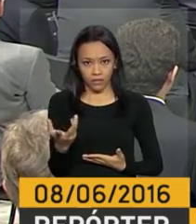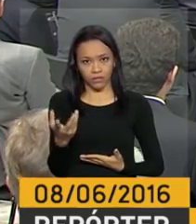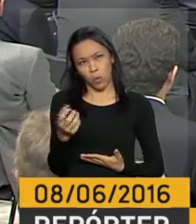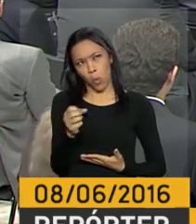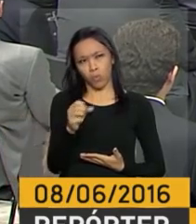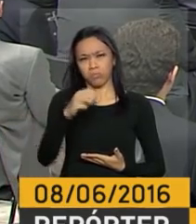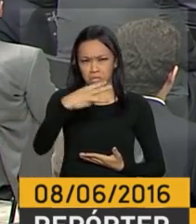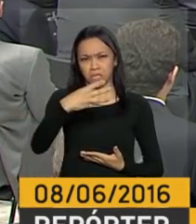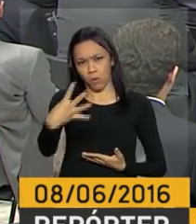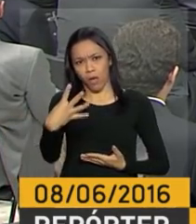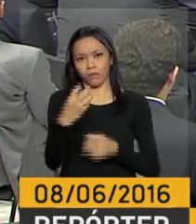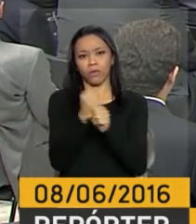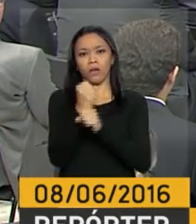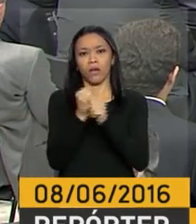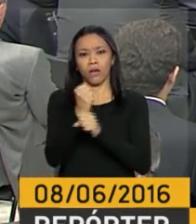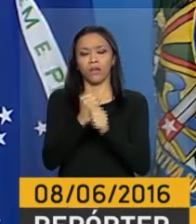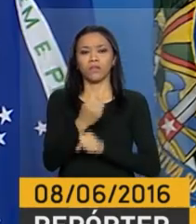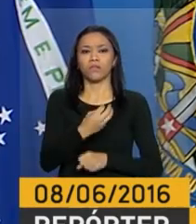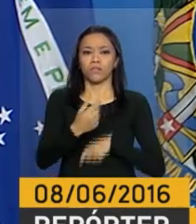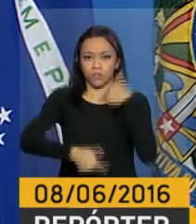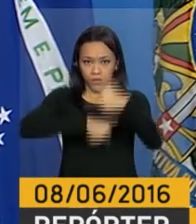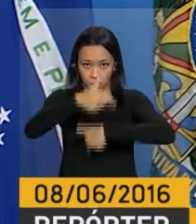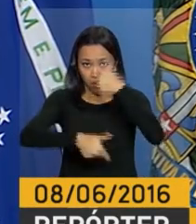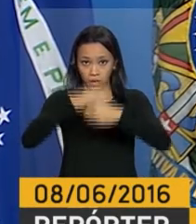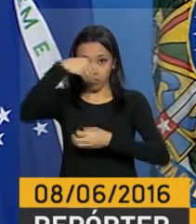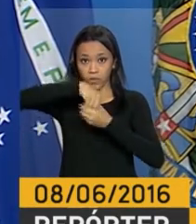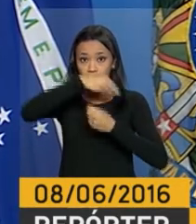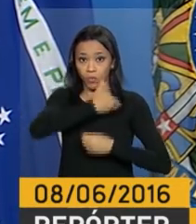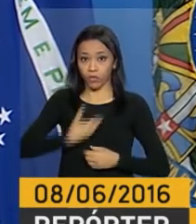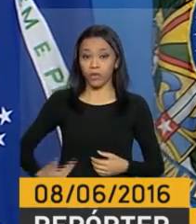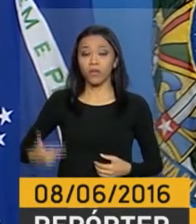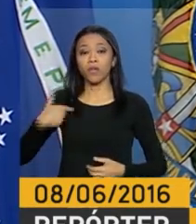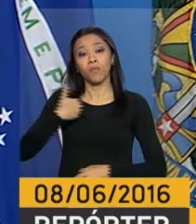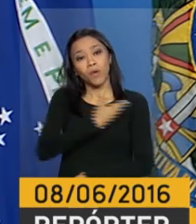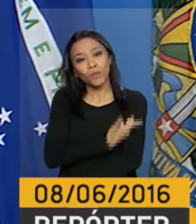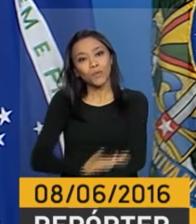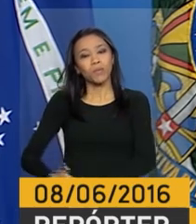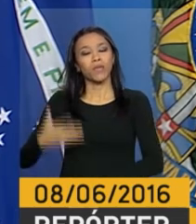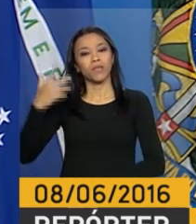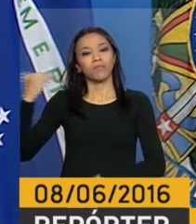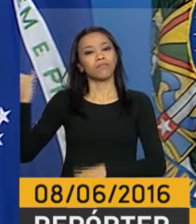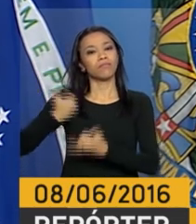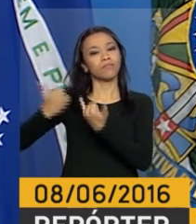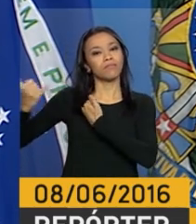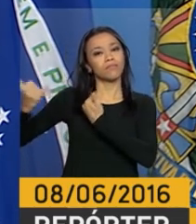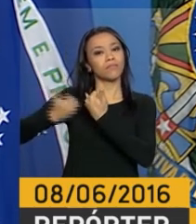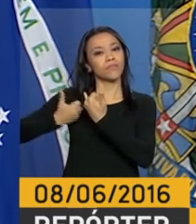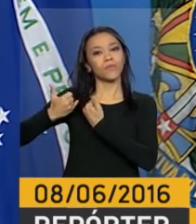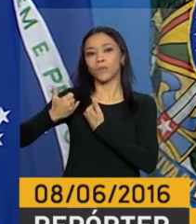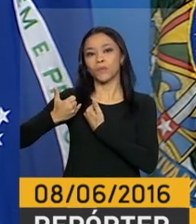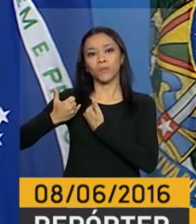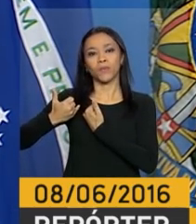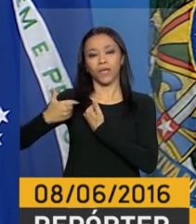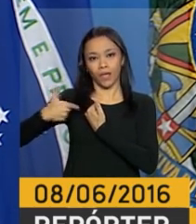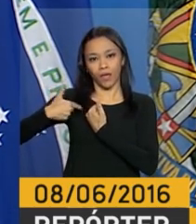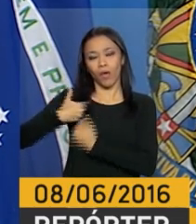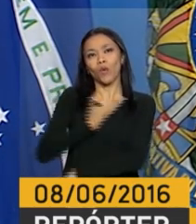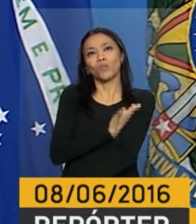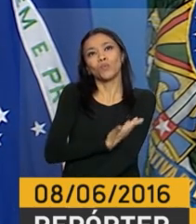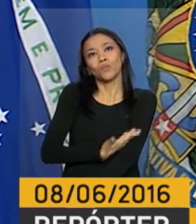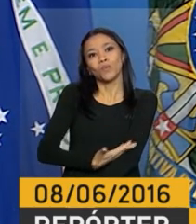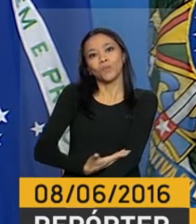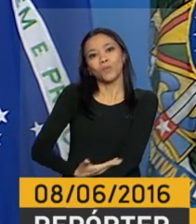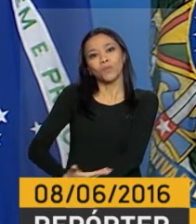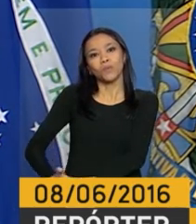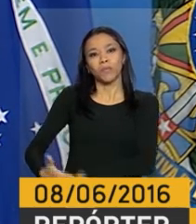34 anos de vida pública eu me acostumei ou melhor dizendo os meus ouvidos se acostumaram muito ao conteúdo